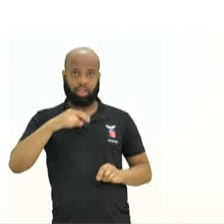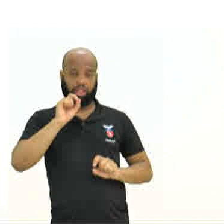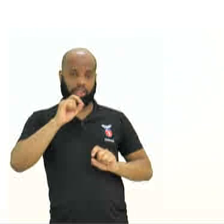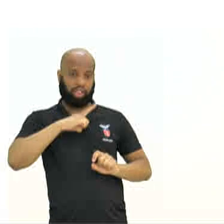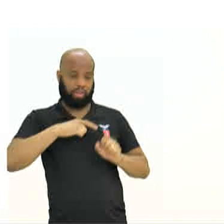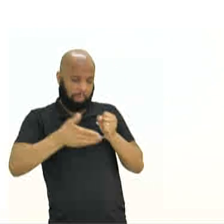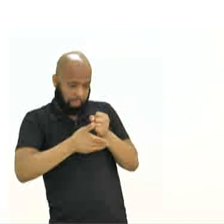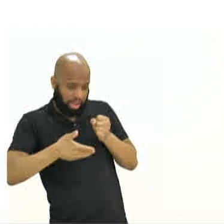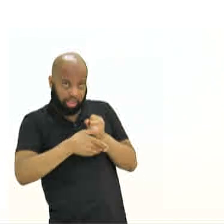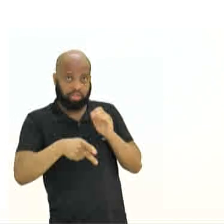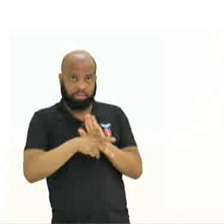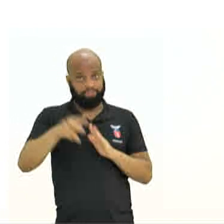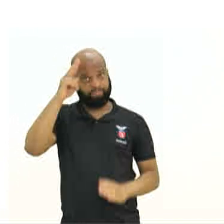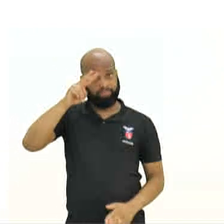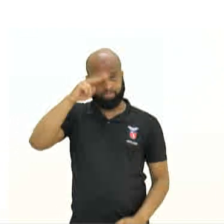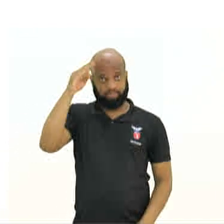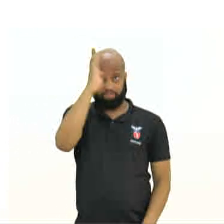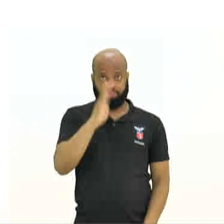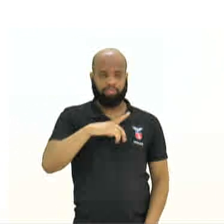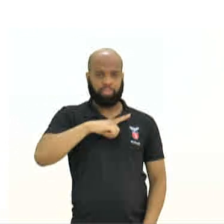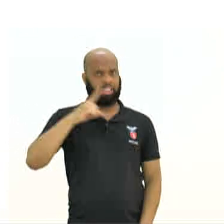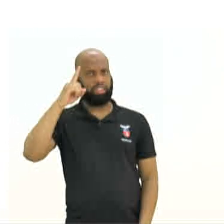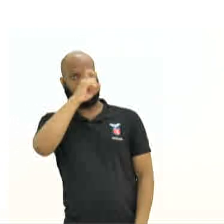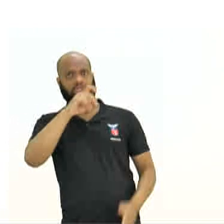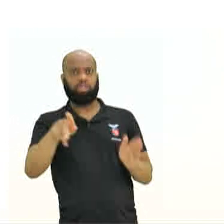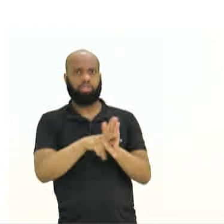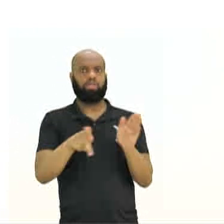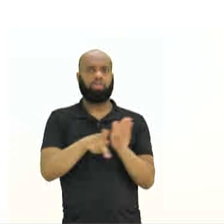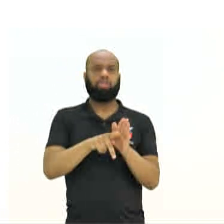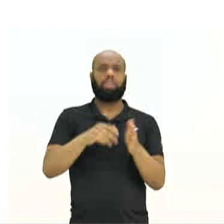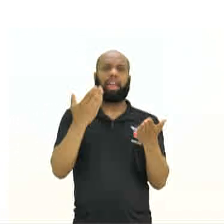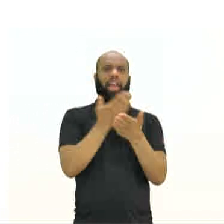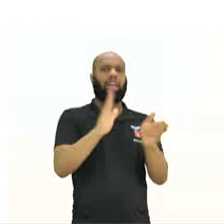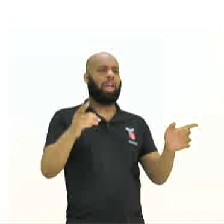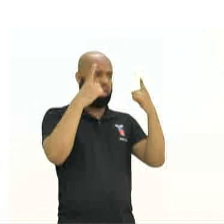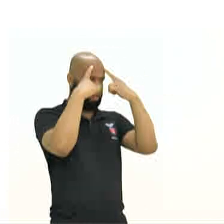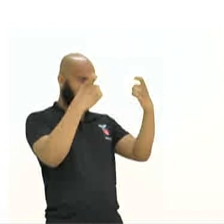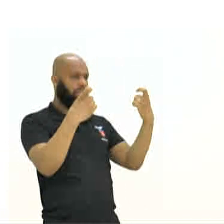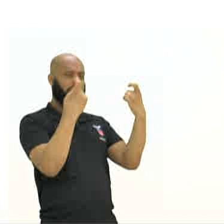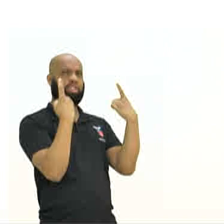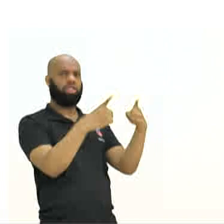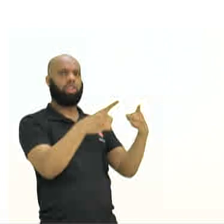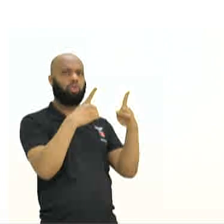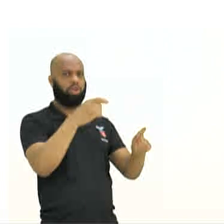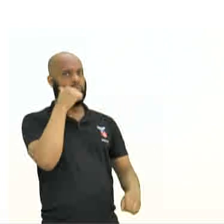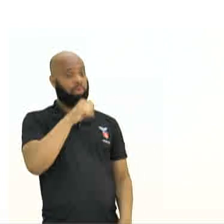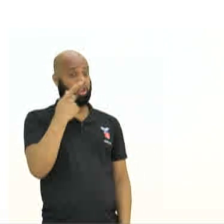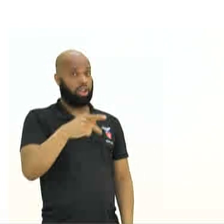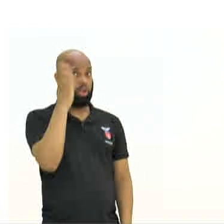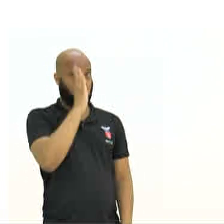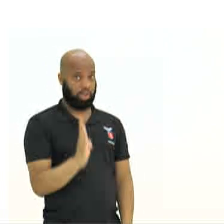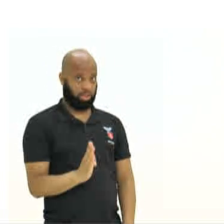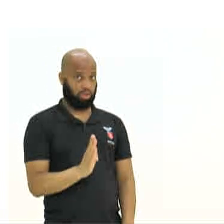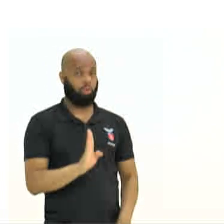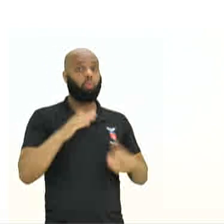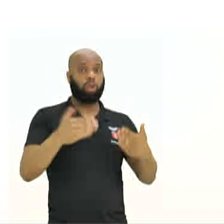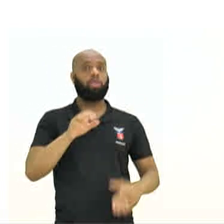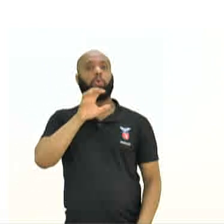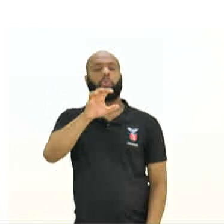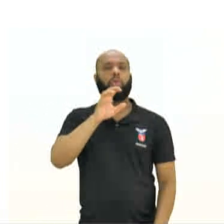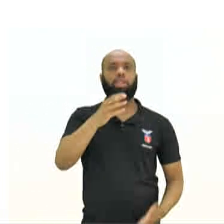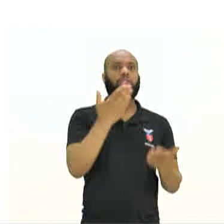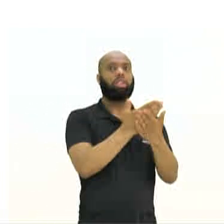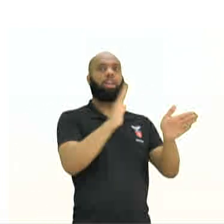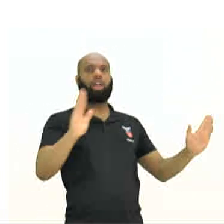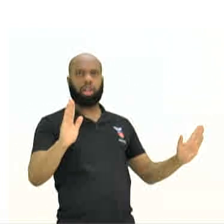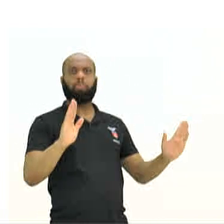históricas e ideológicas brasileiras dificultam a erradicação da violência contra a mulher no país. Para que essa